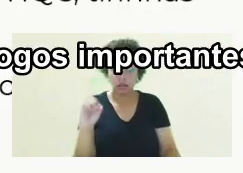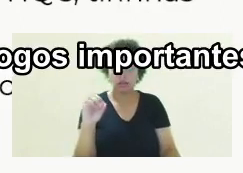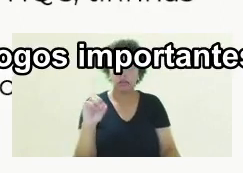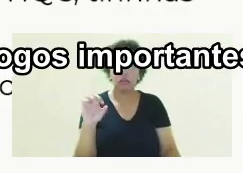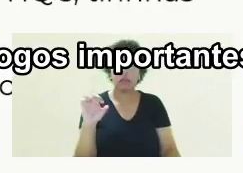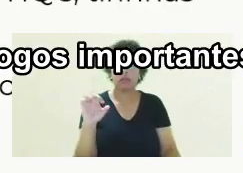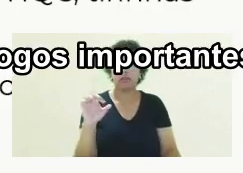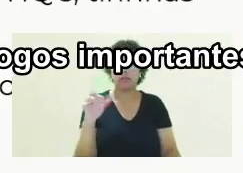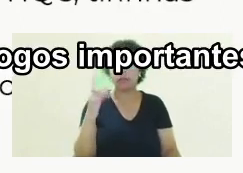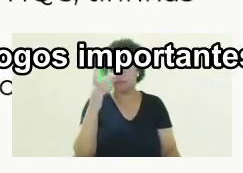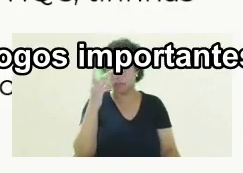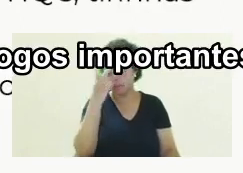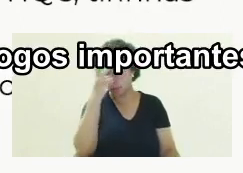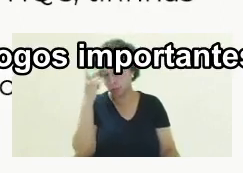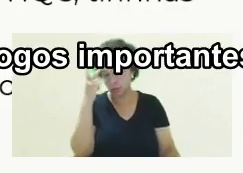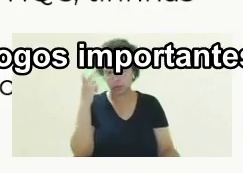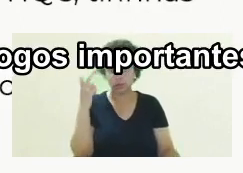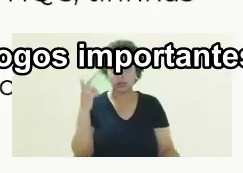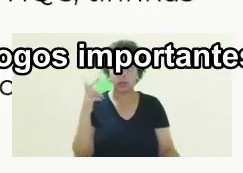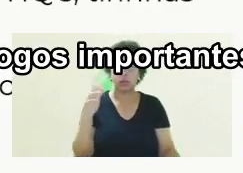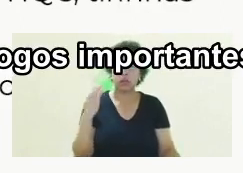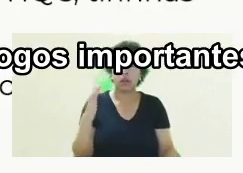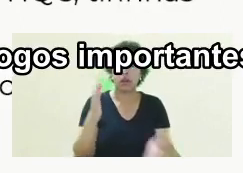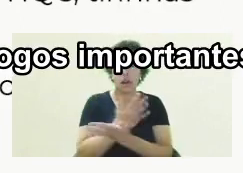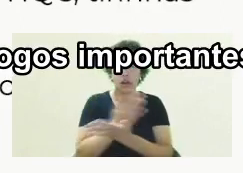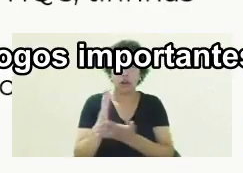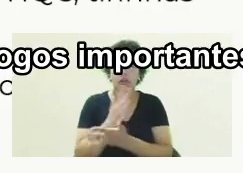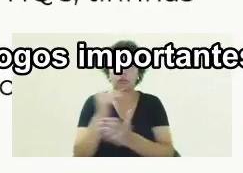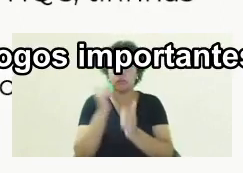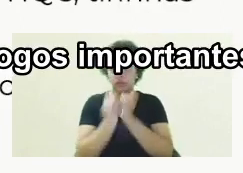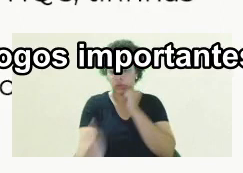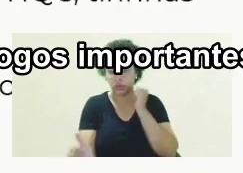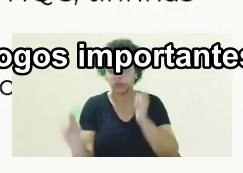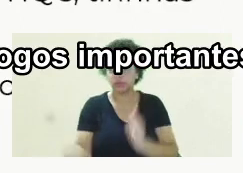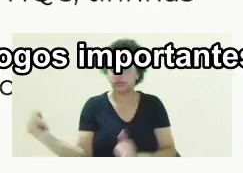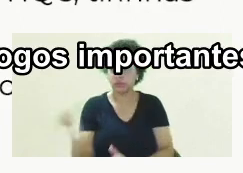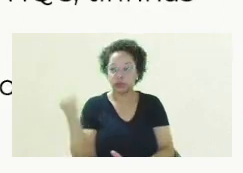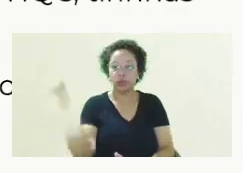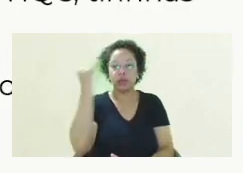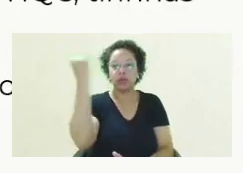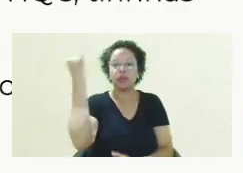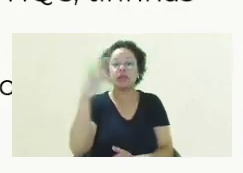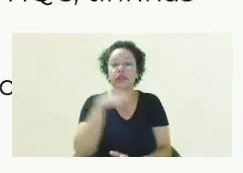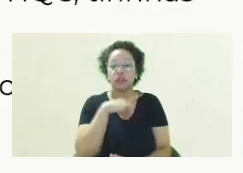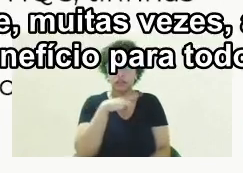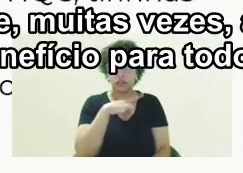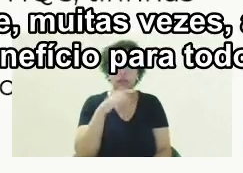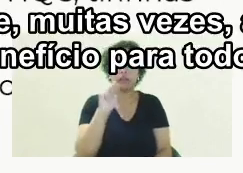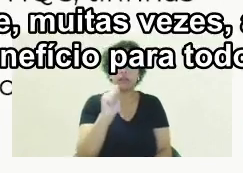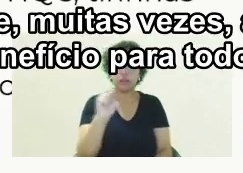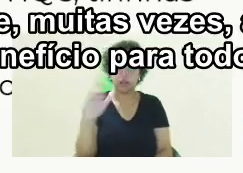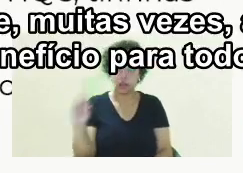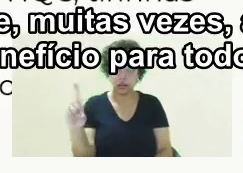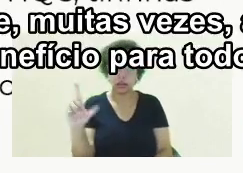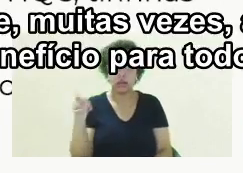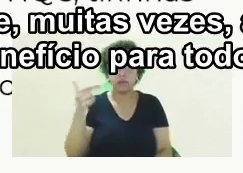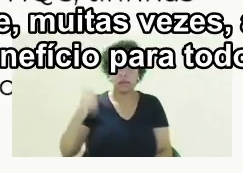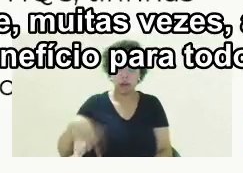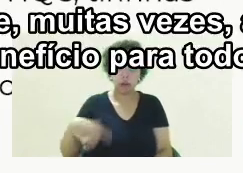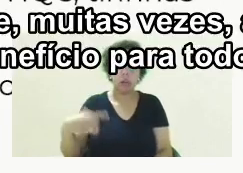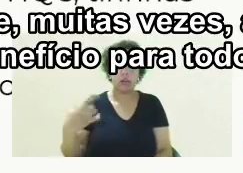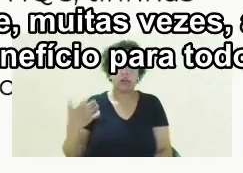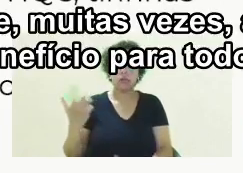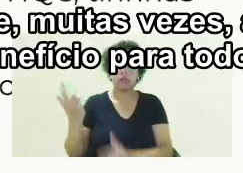as pessoas. Então, a abertura dos jogos, alguns jogos importantes tiveram audiodescrição. obras de